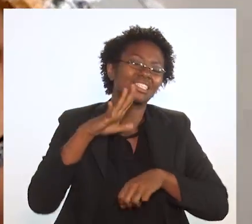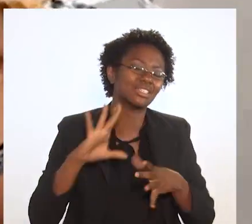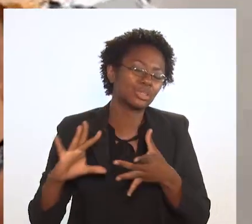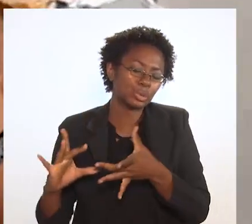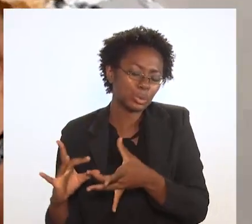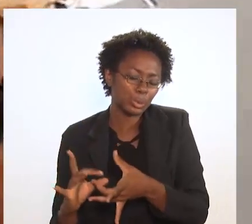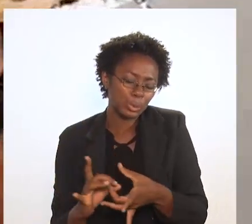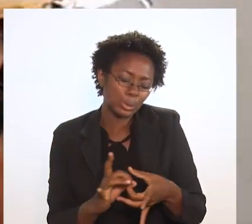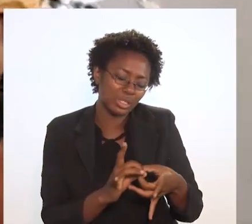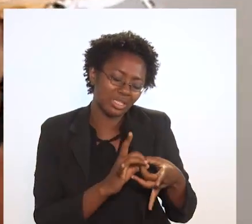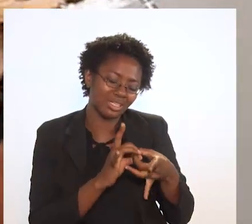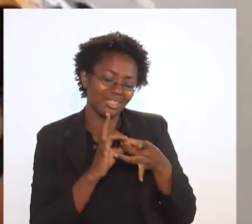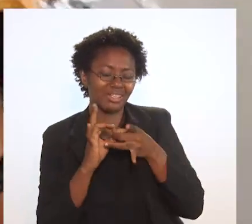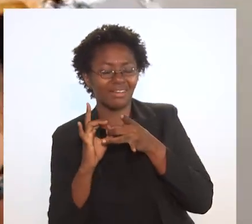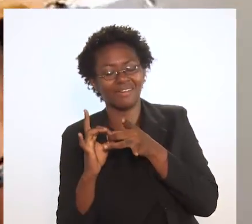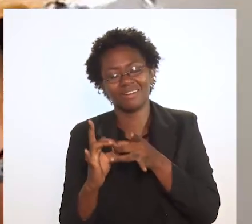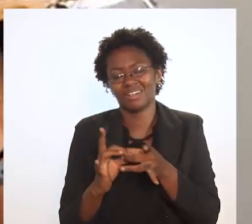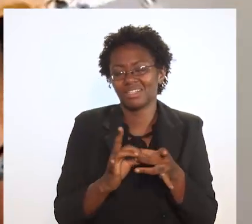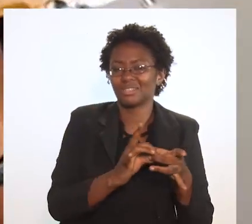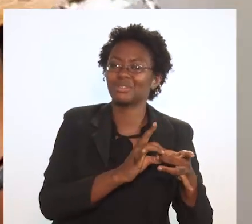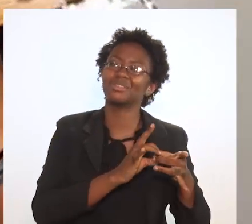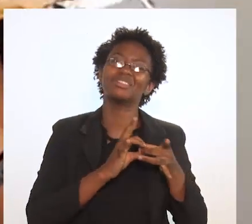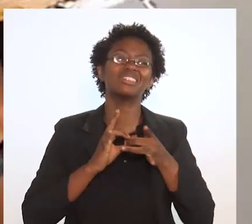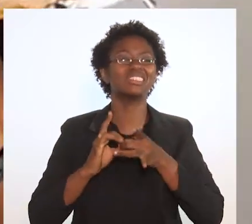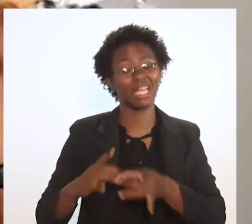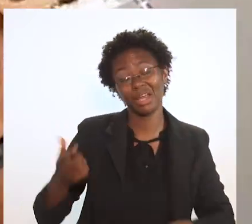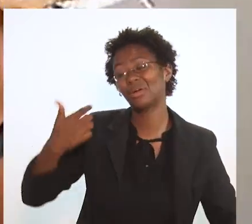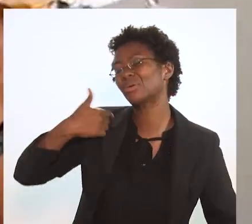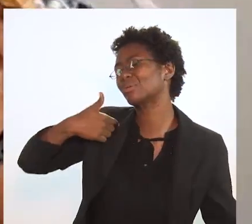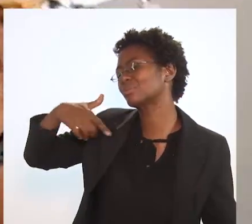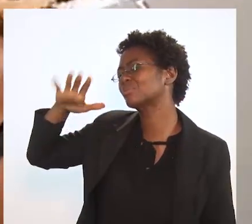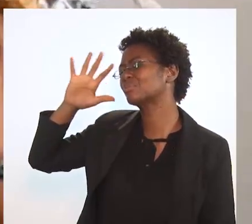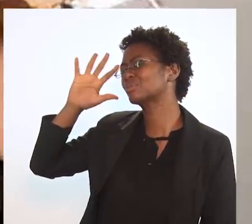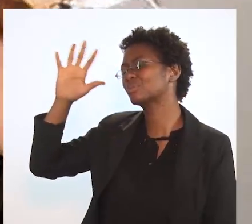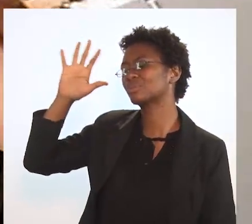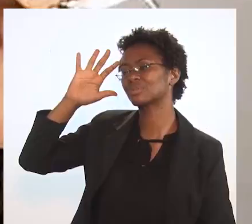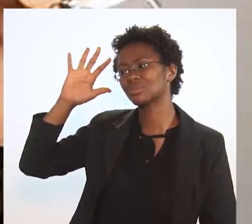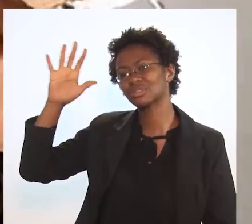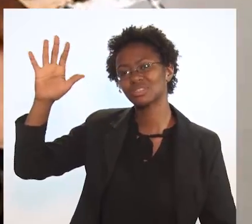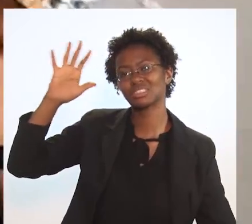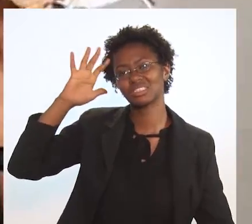mais a união. Vou